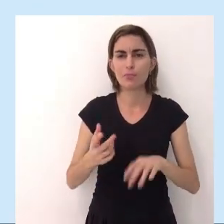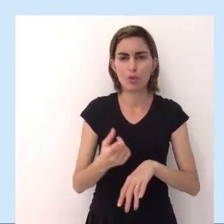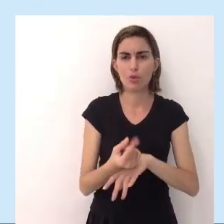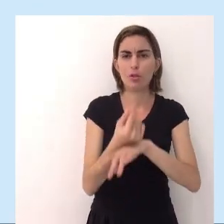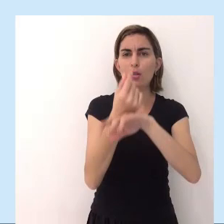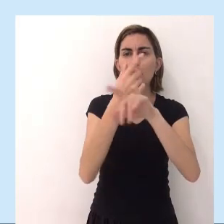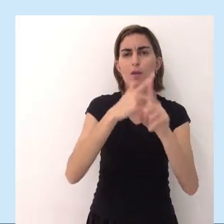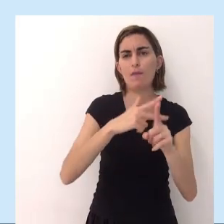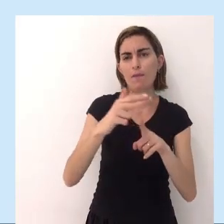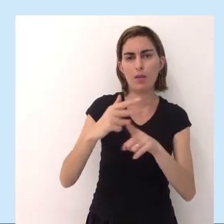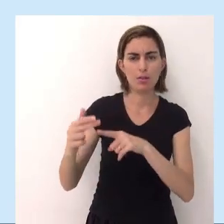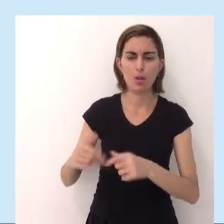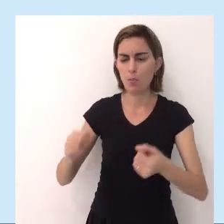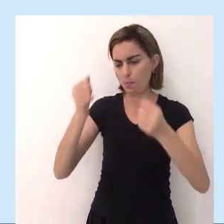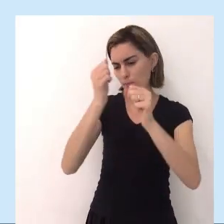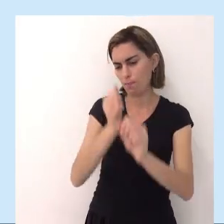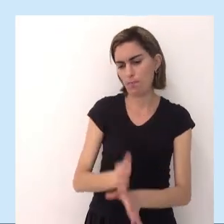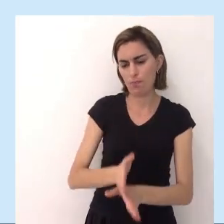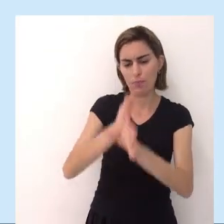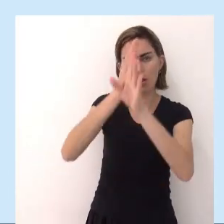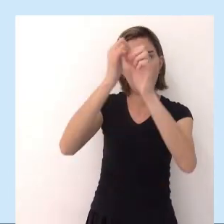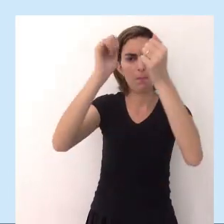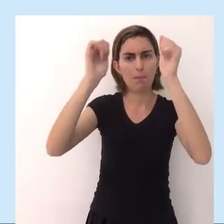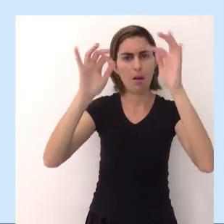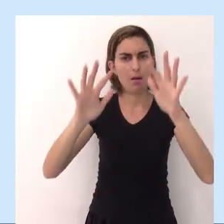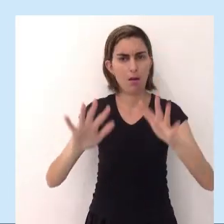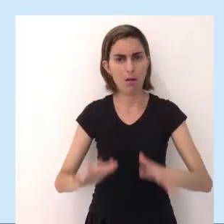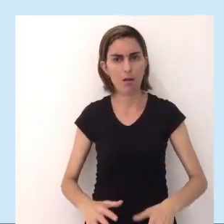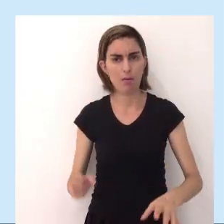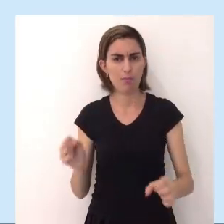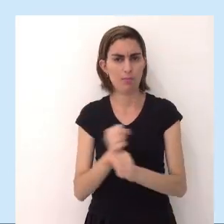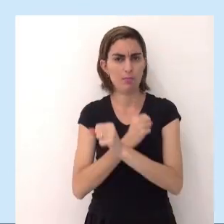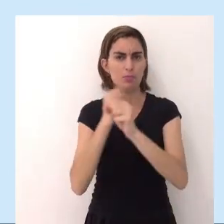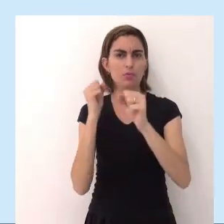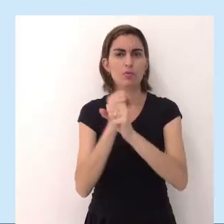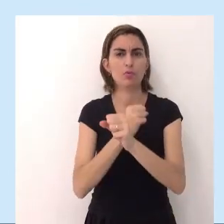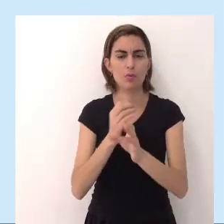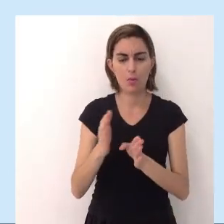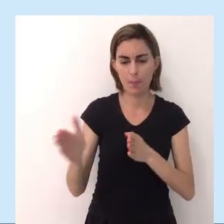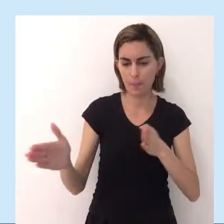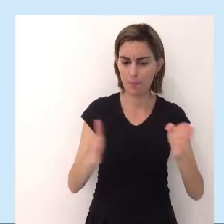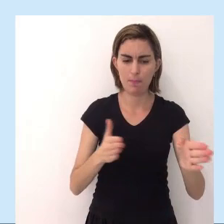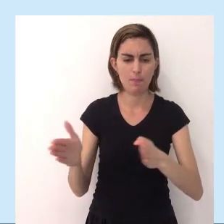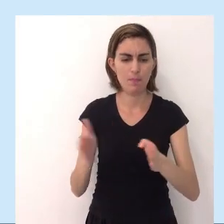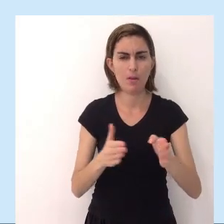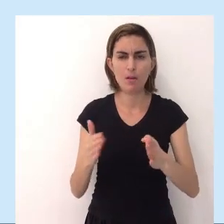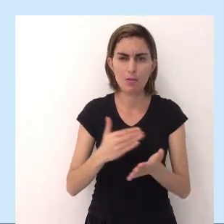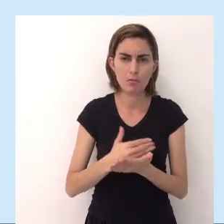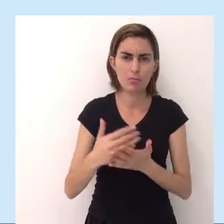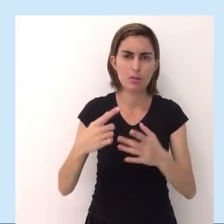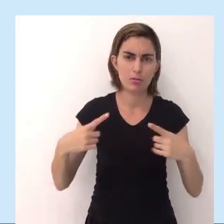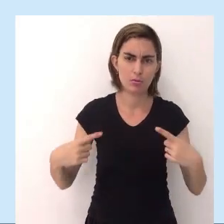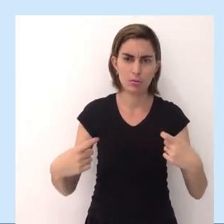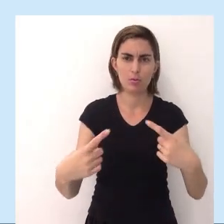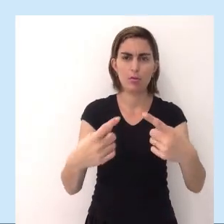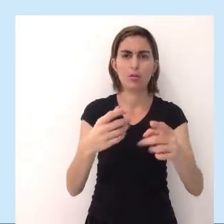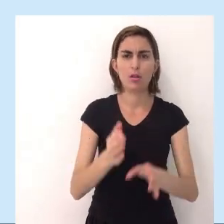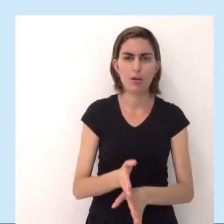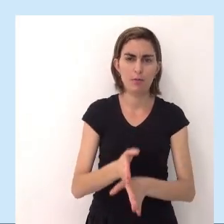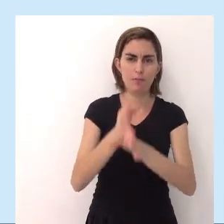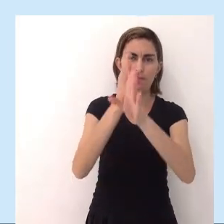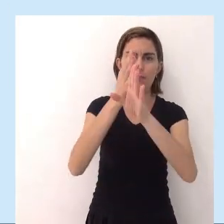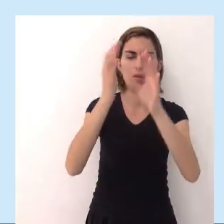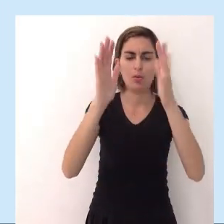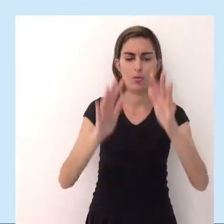capitalismo venceu. Então, o muro derrubam-se o muro, tá, que foi construído ali no período do iniciozinho da Guerra Fria, tá, esse